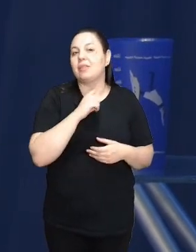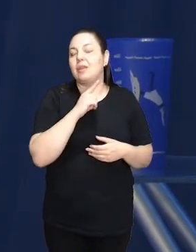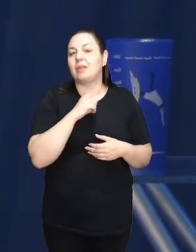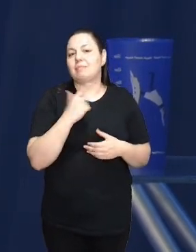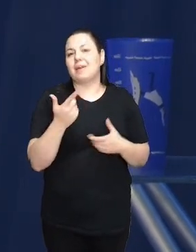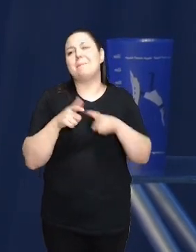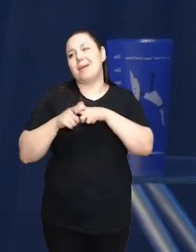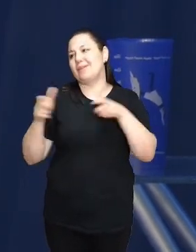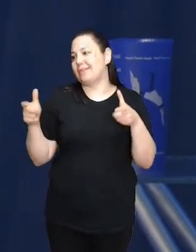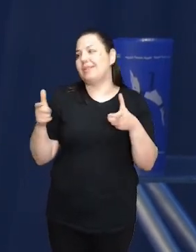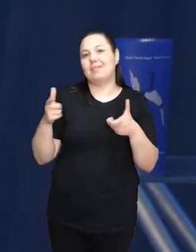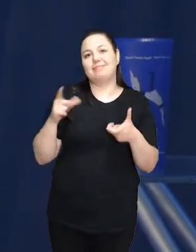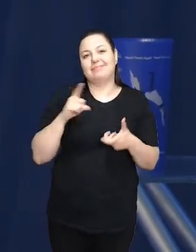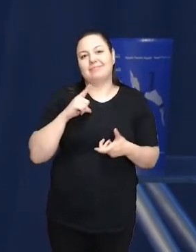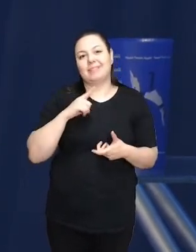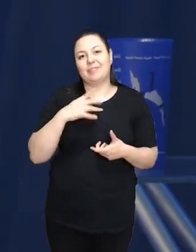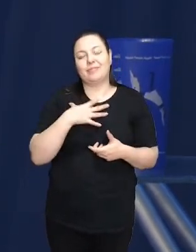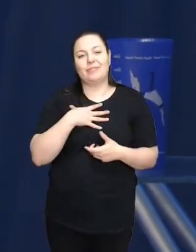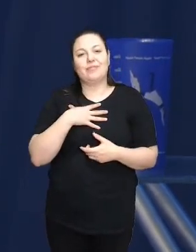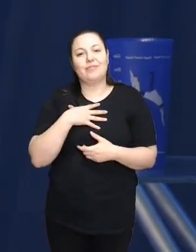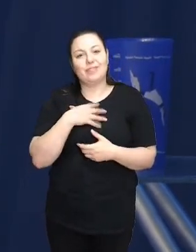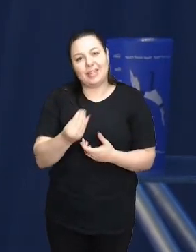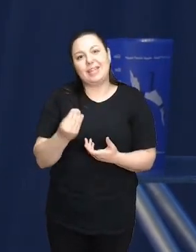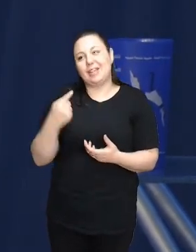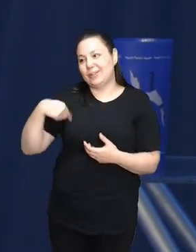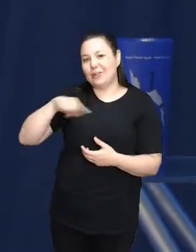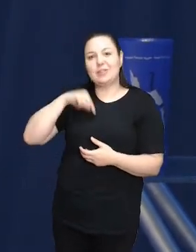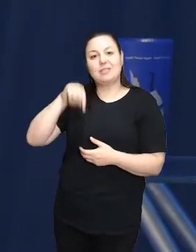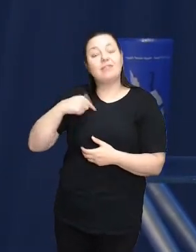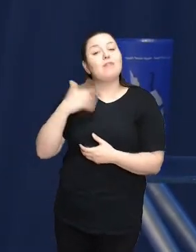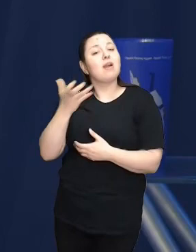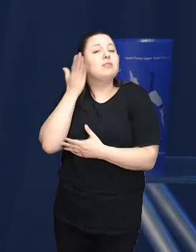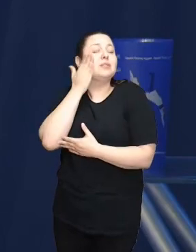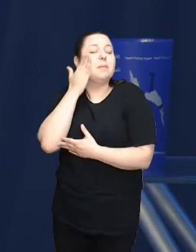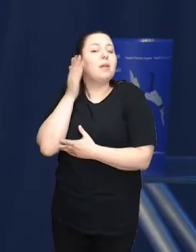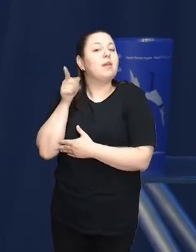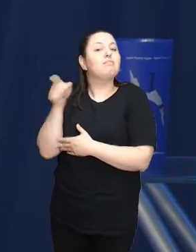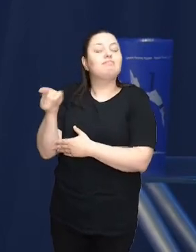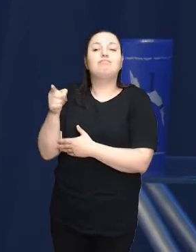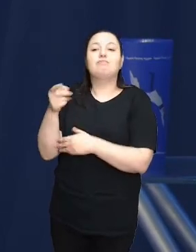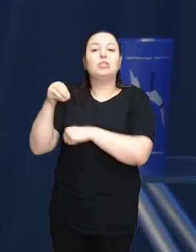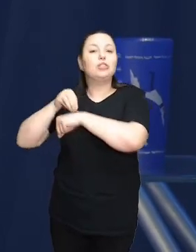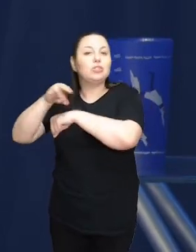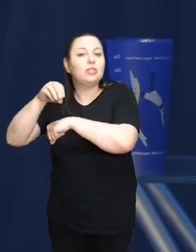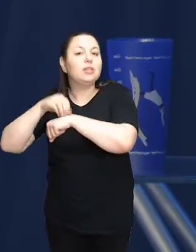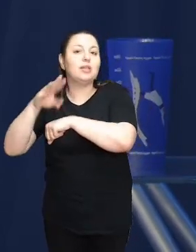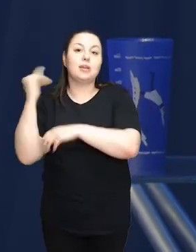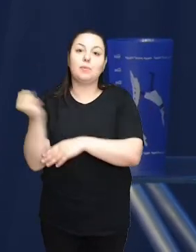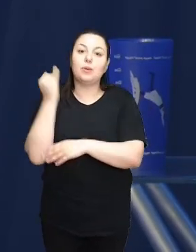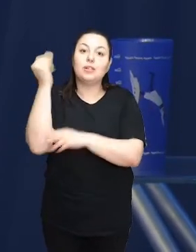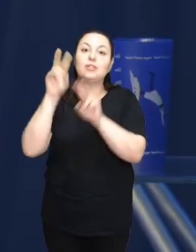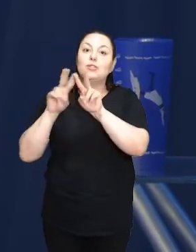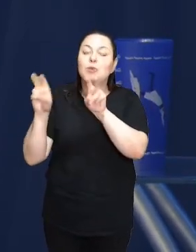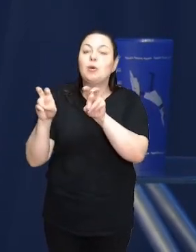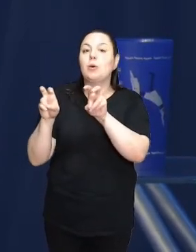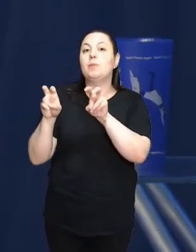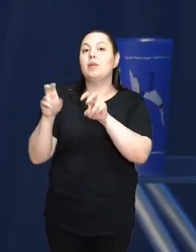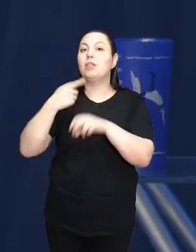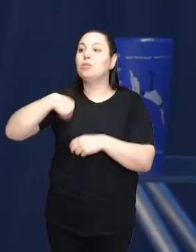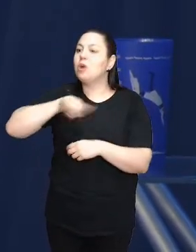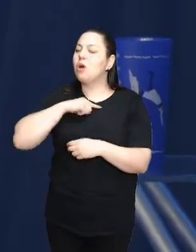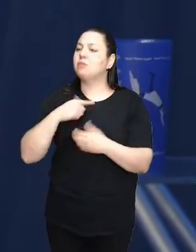filhos, e queria te ouvir sobre essa importância e dicas, e quem mais quiser trazer sobre assim, o nosso papel com os jovens,